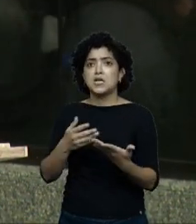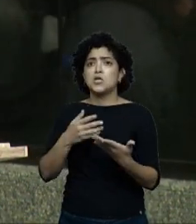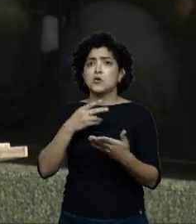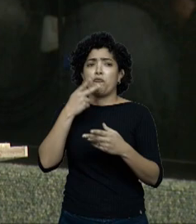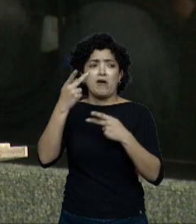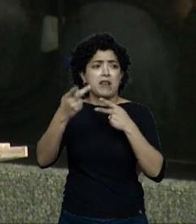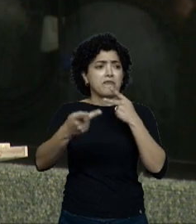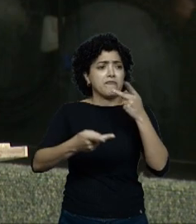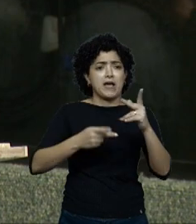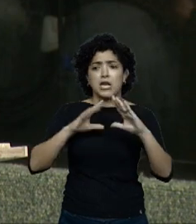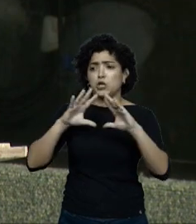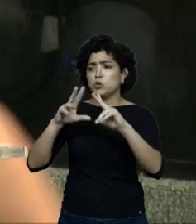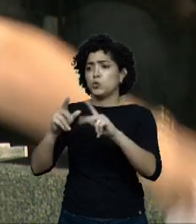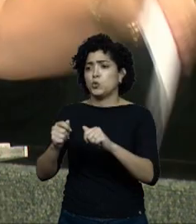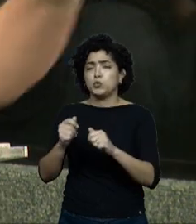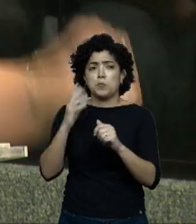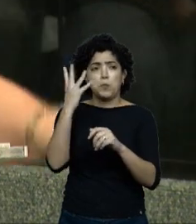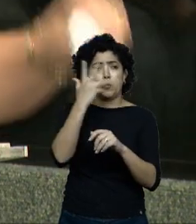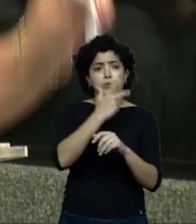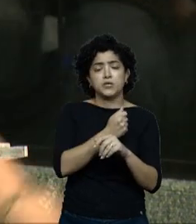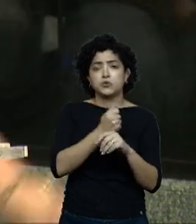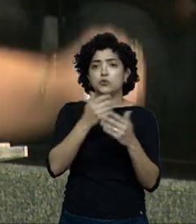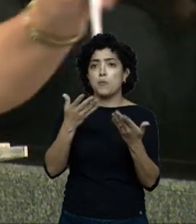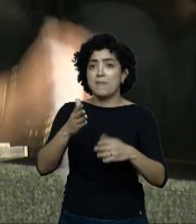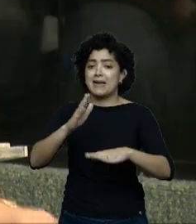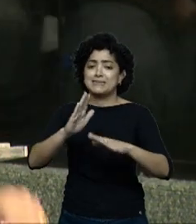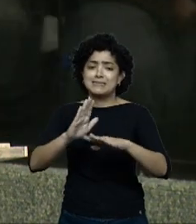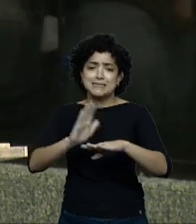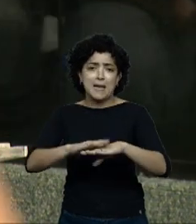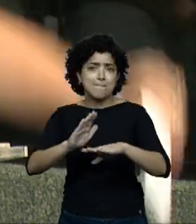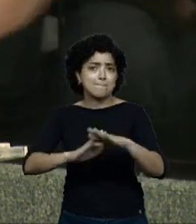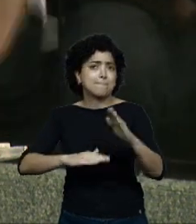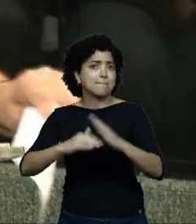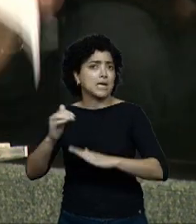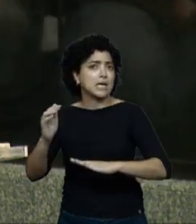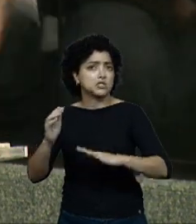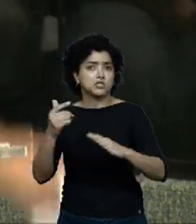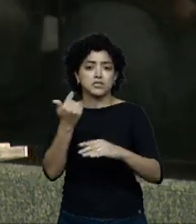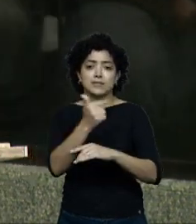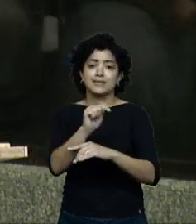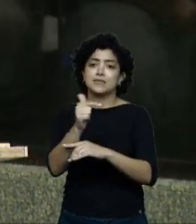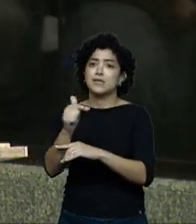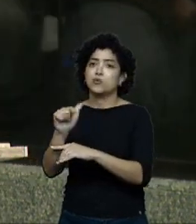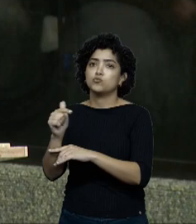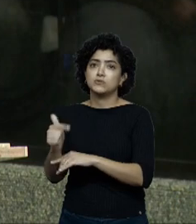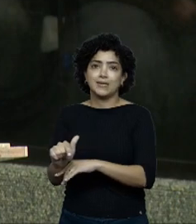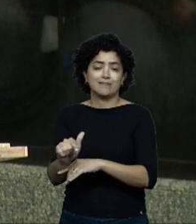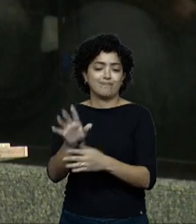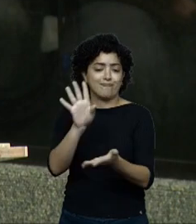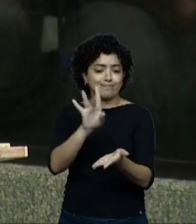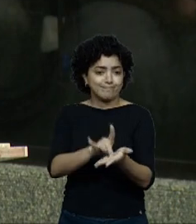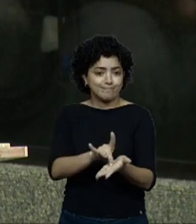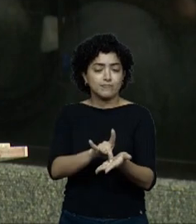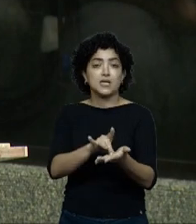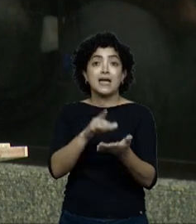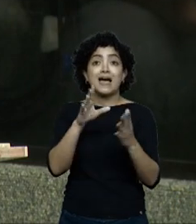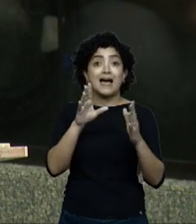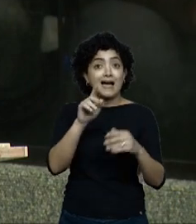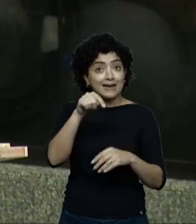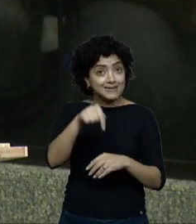fala é muito bonito mas na prática não existe tem que resolver Porque é que tem muito Professor